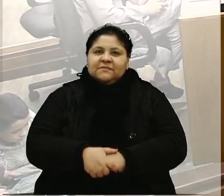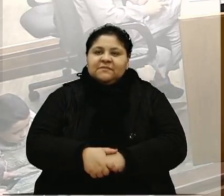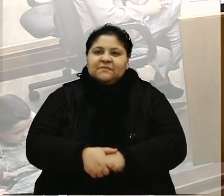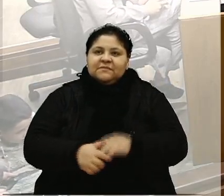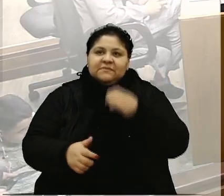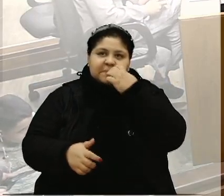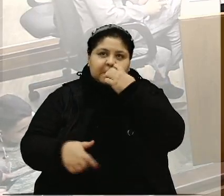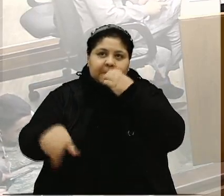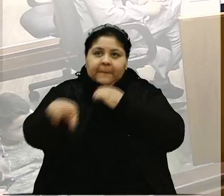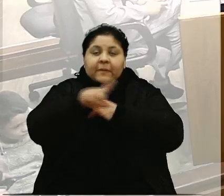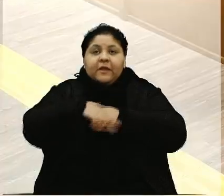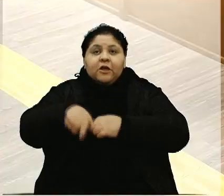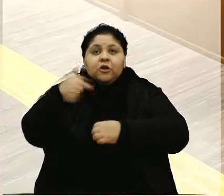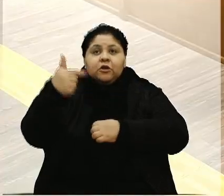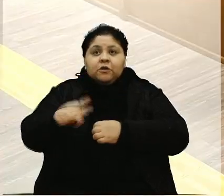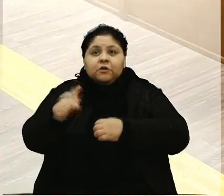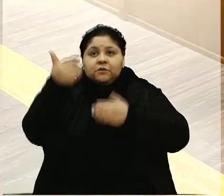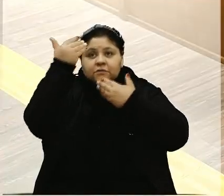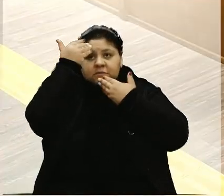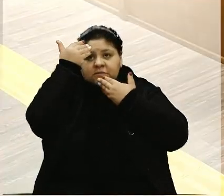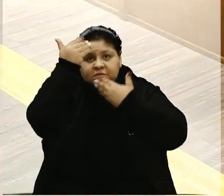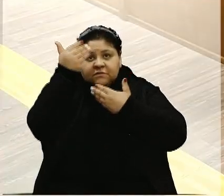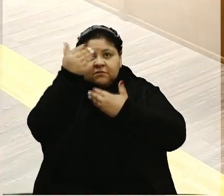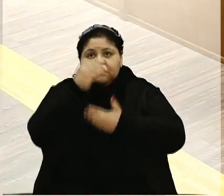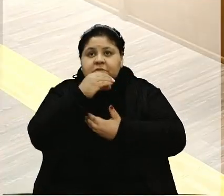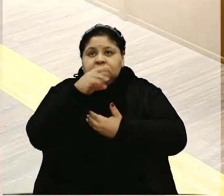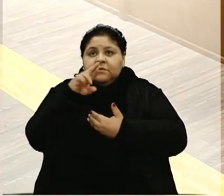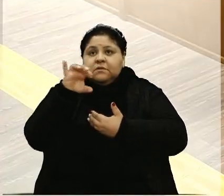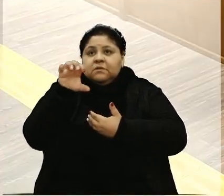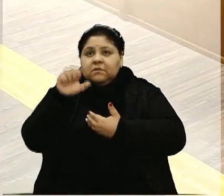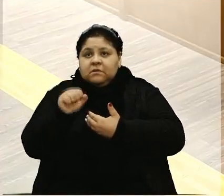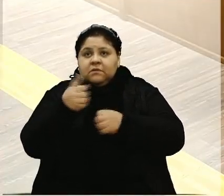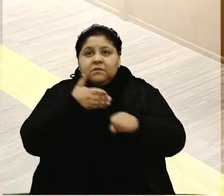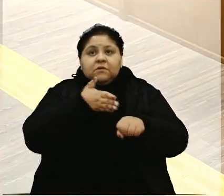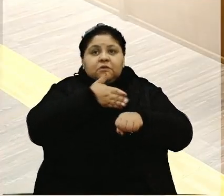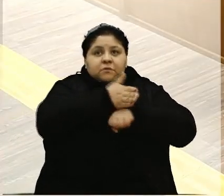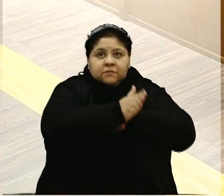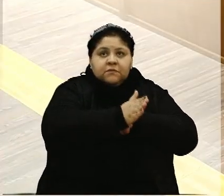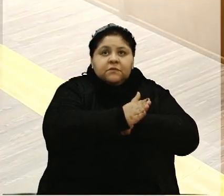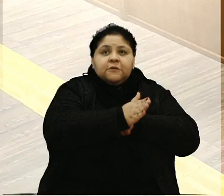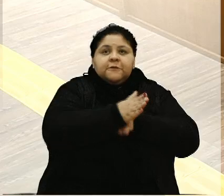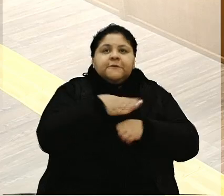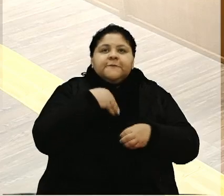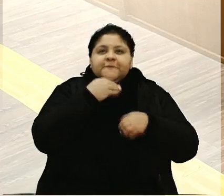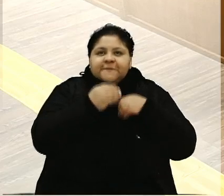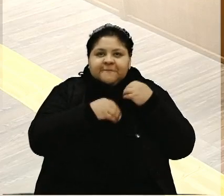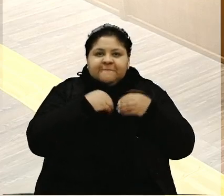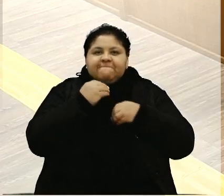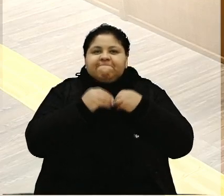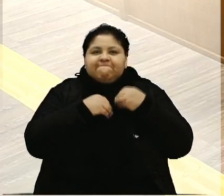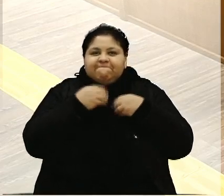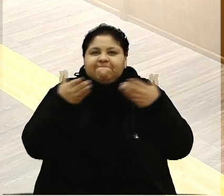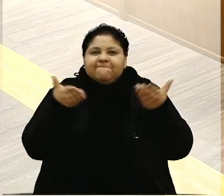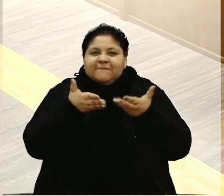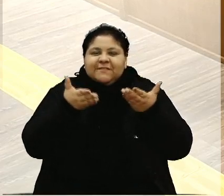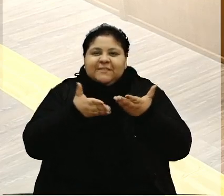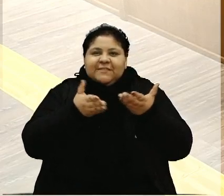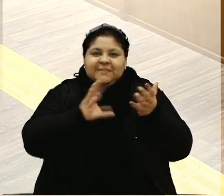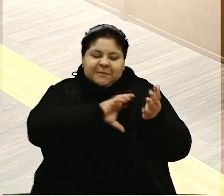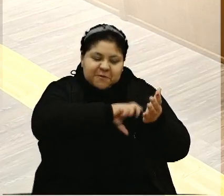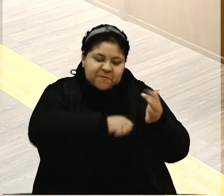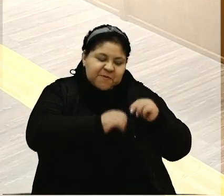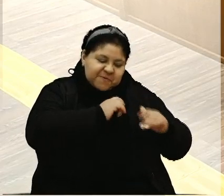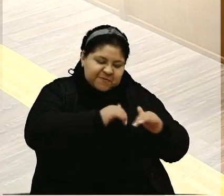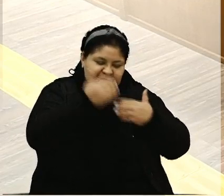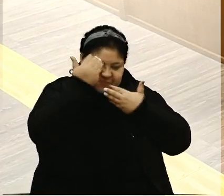Nós mais uma vez agradecemos a Cristiane e a todos os integrantes, né? Sentimos hoje realmente esse amor em movimento. Muito obrigada